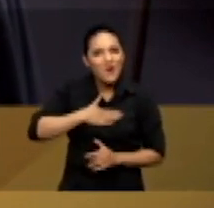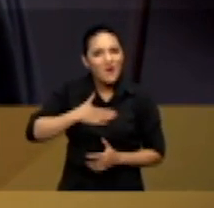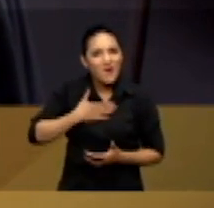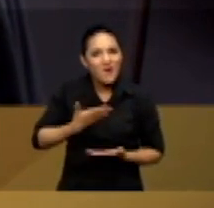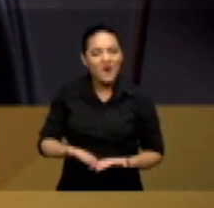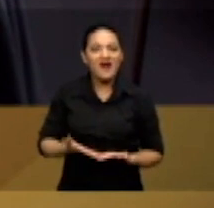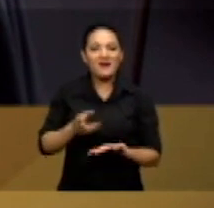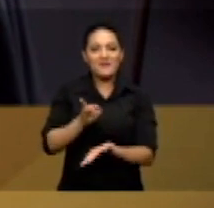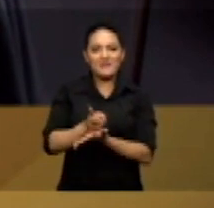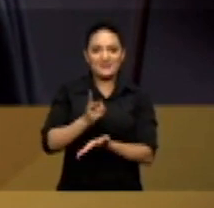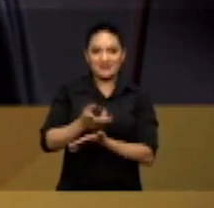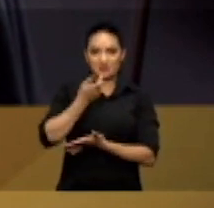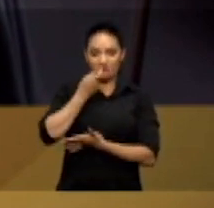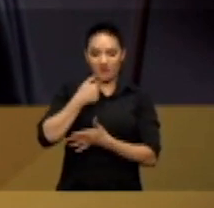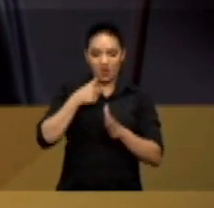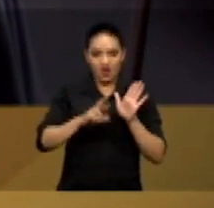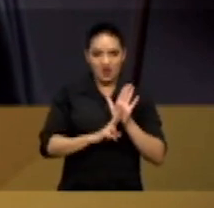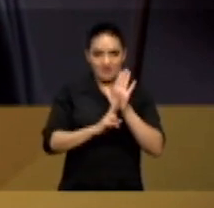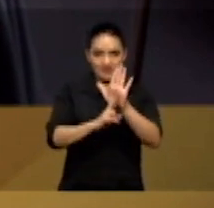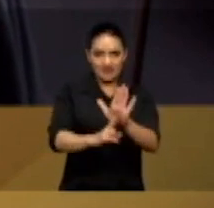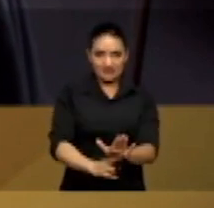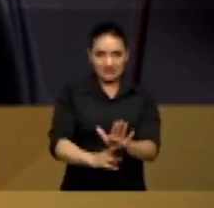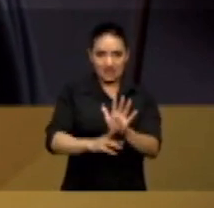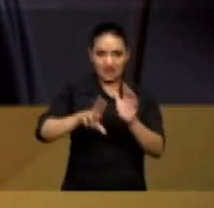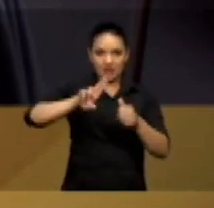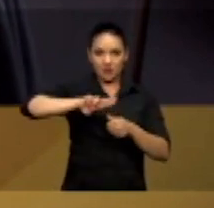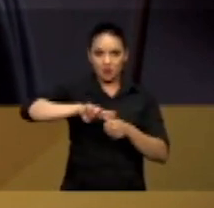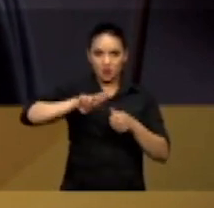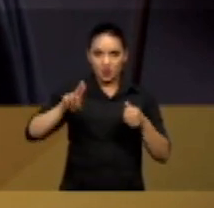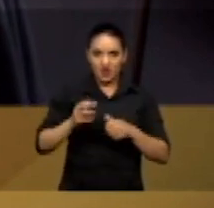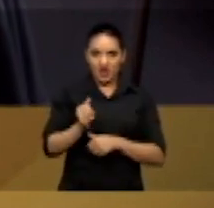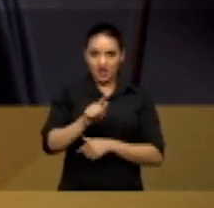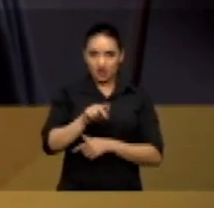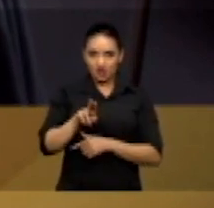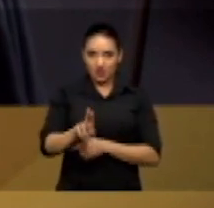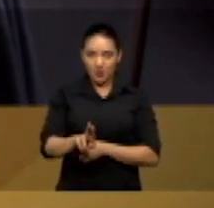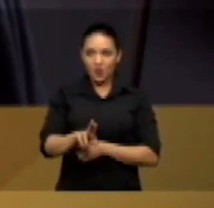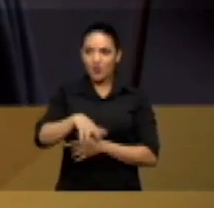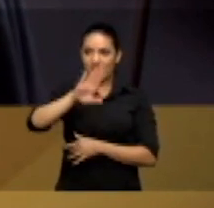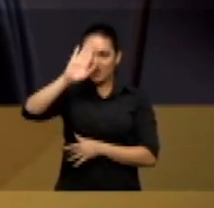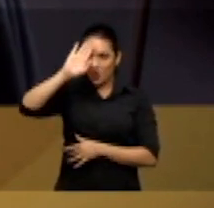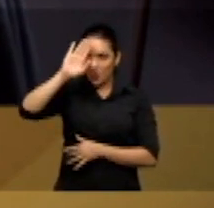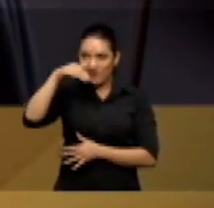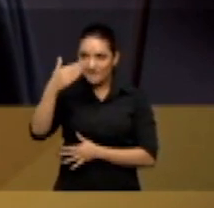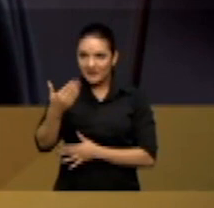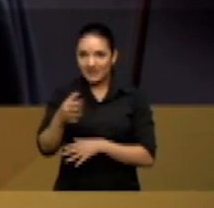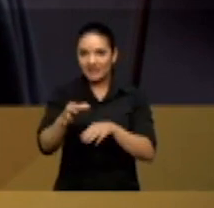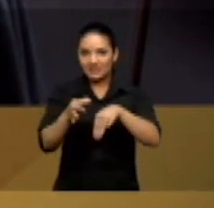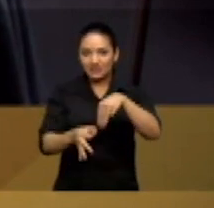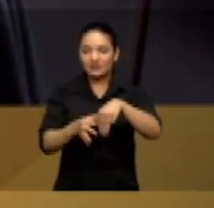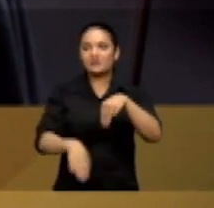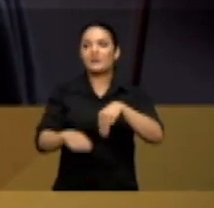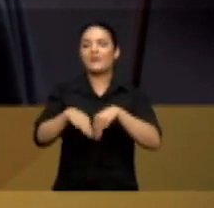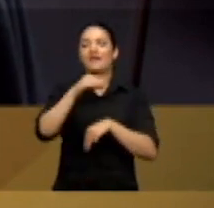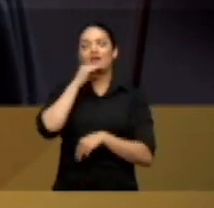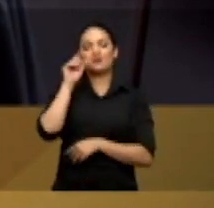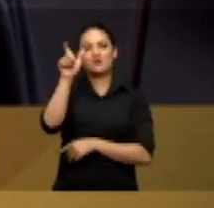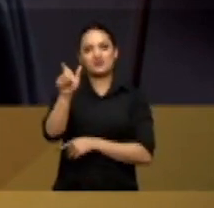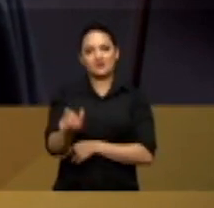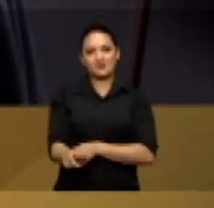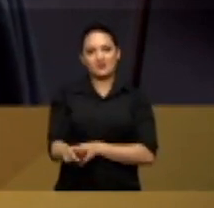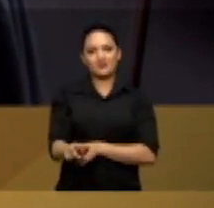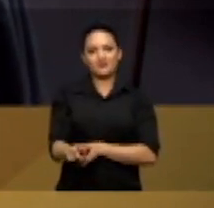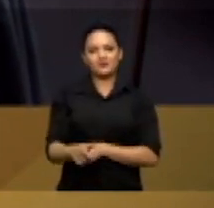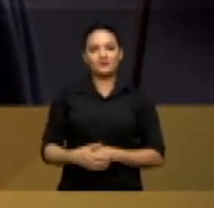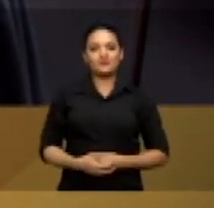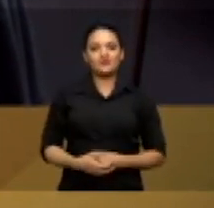muito grande falar pela Advocacia Geral da União em homenagem a Vossa Excelência, ministro Celso de Mello.